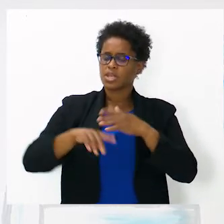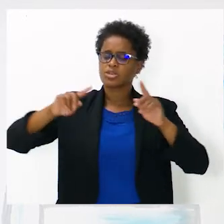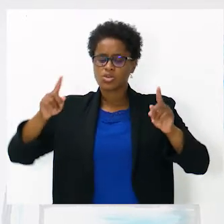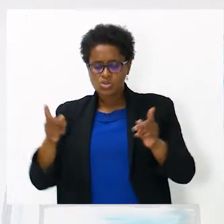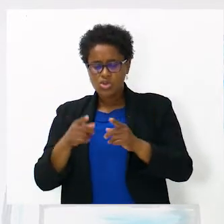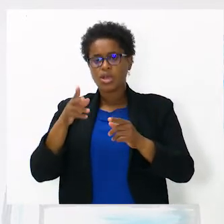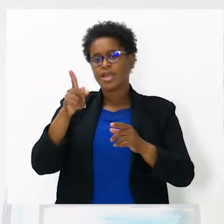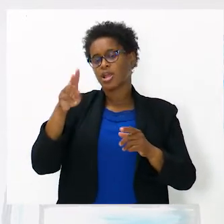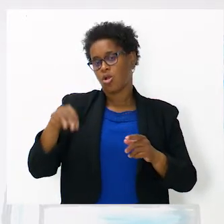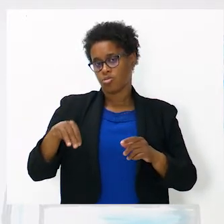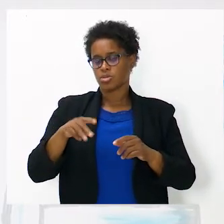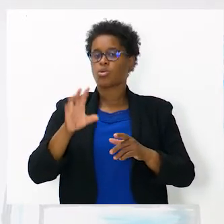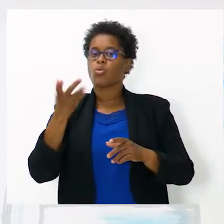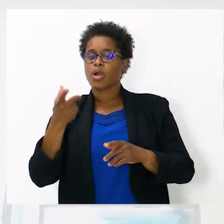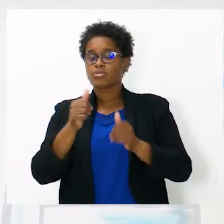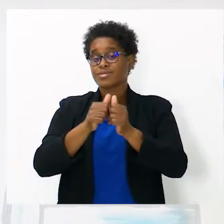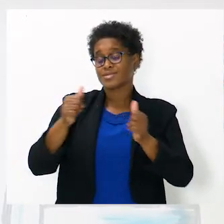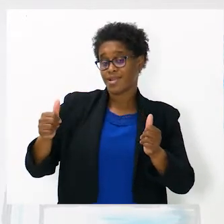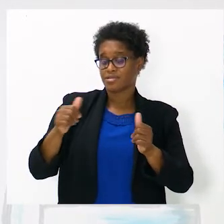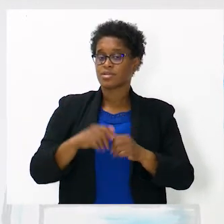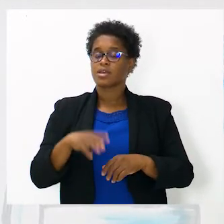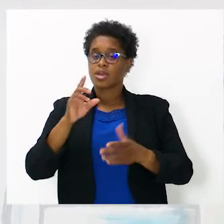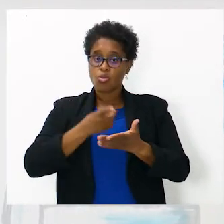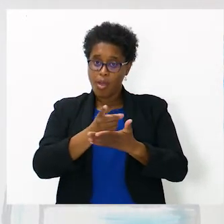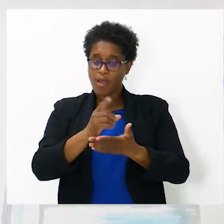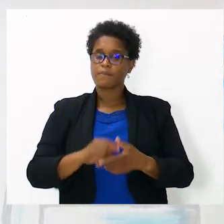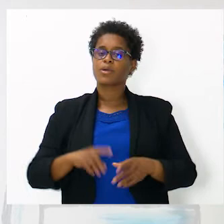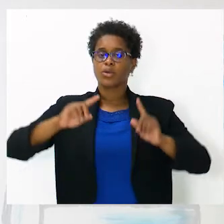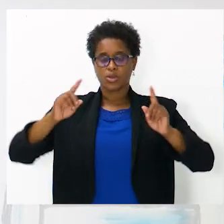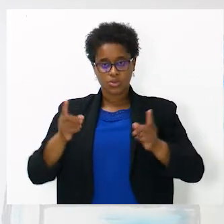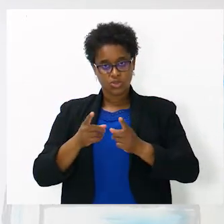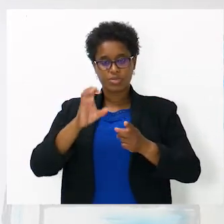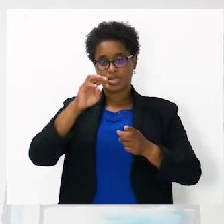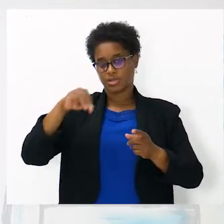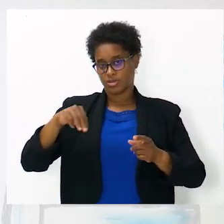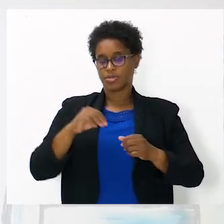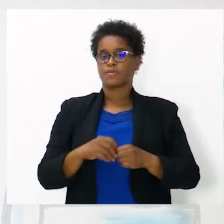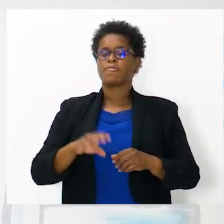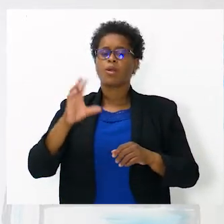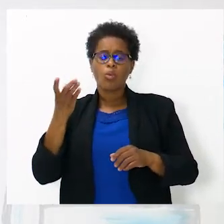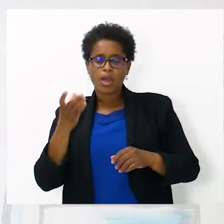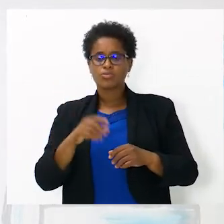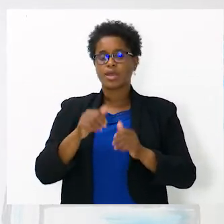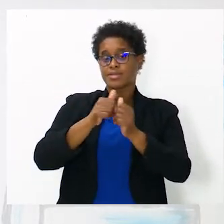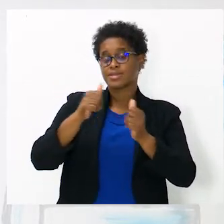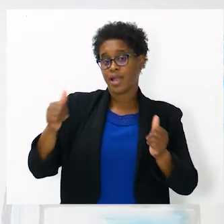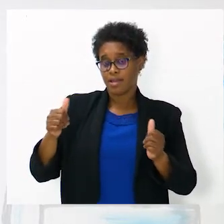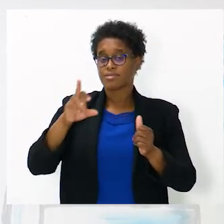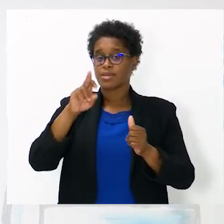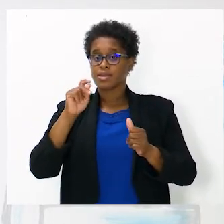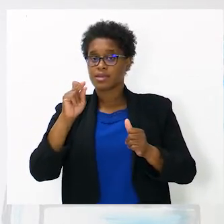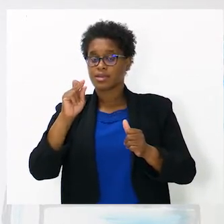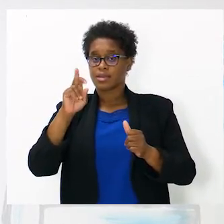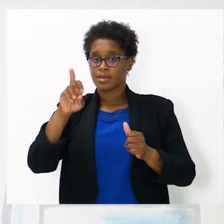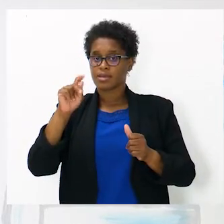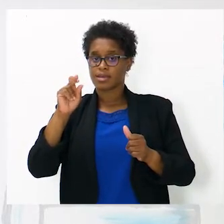essa redução a quilômetro. Quando a distância é no mapa, reduzimos a centímetros. Quando a distância é